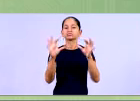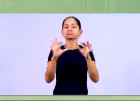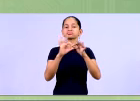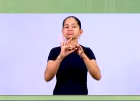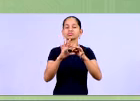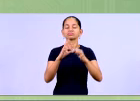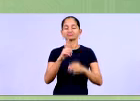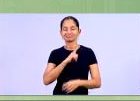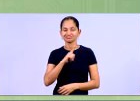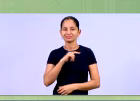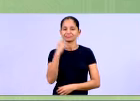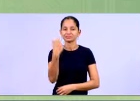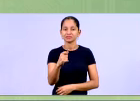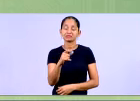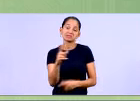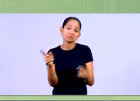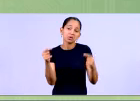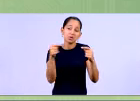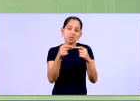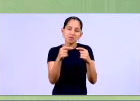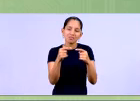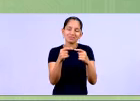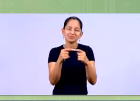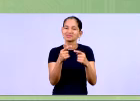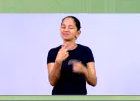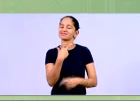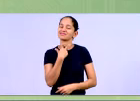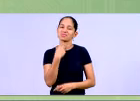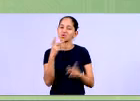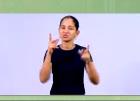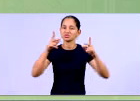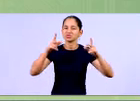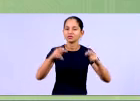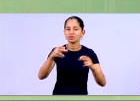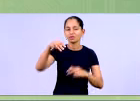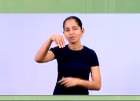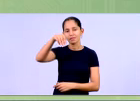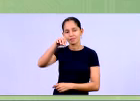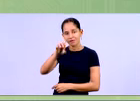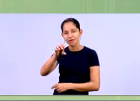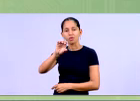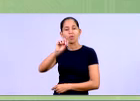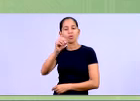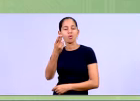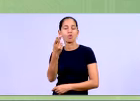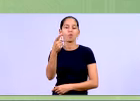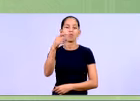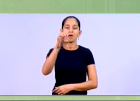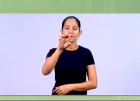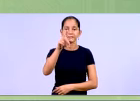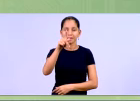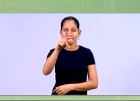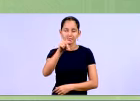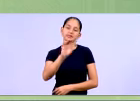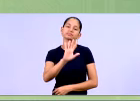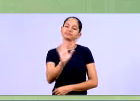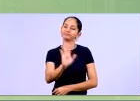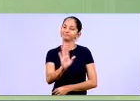dessas características, não poderá ser enquadrado como ME ou EPP. Então vamos